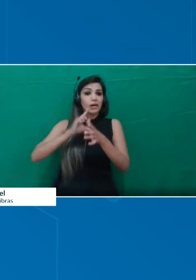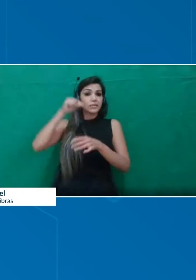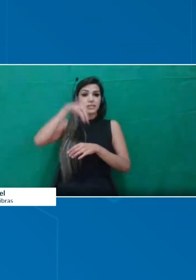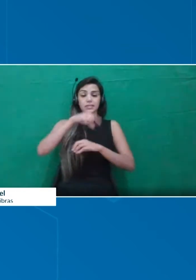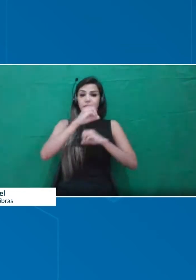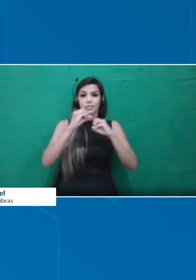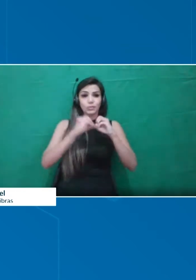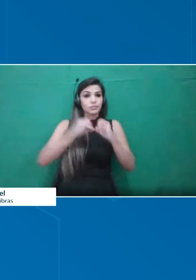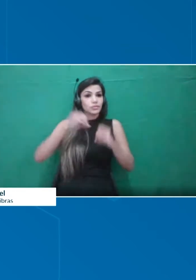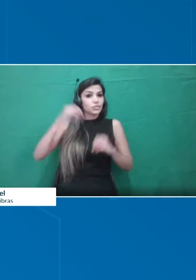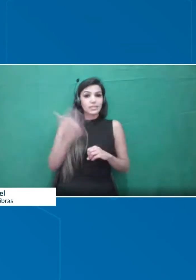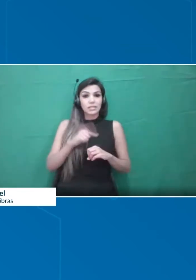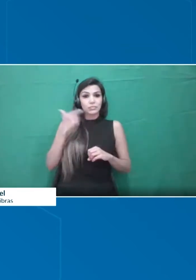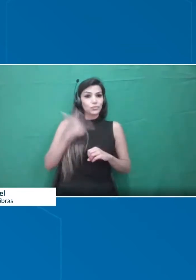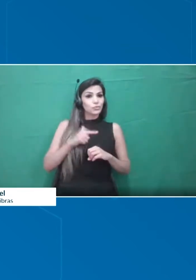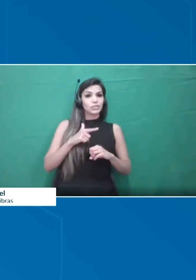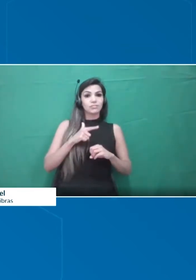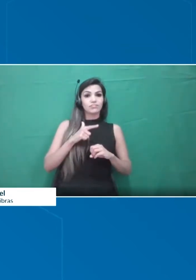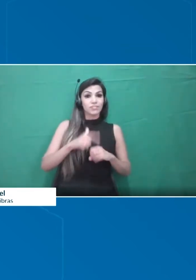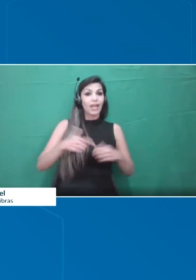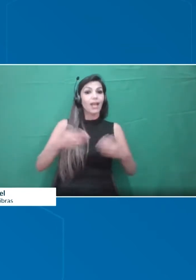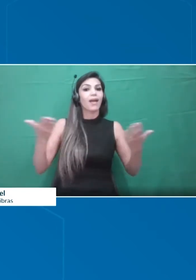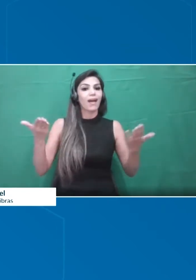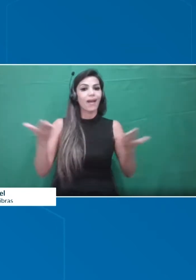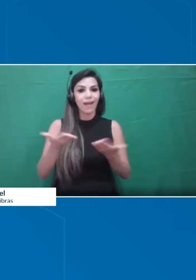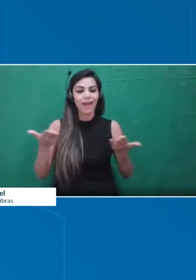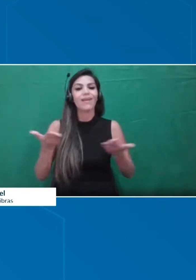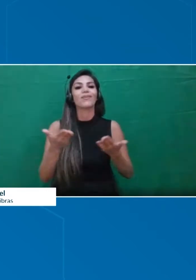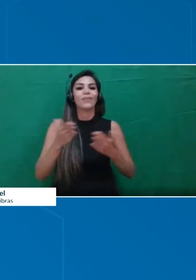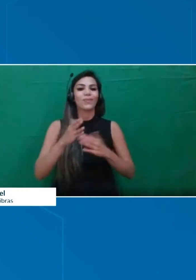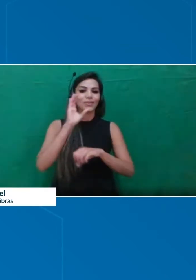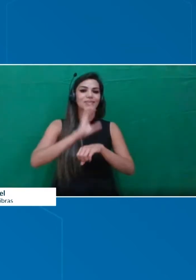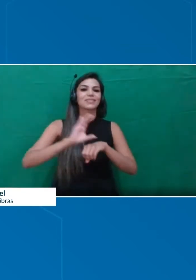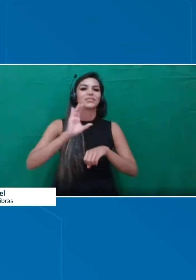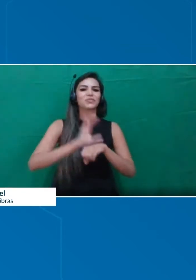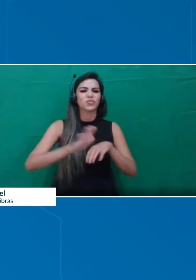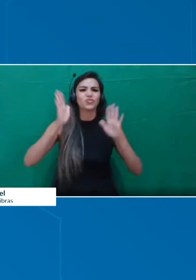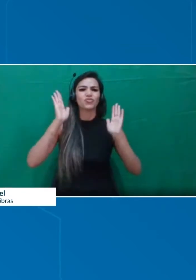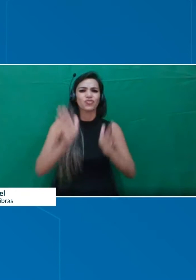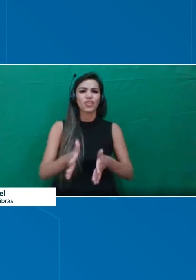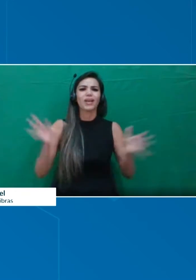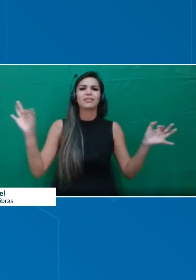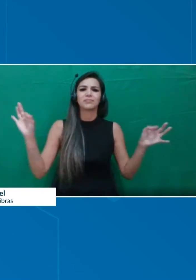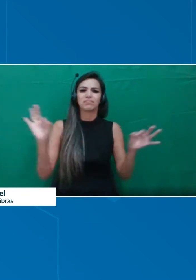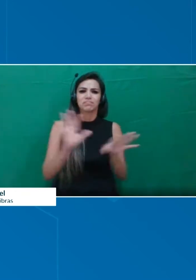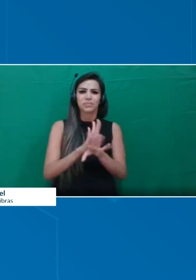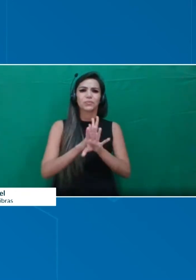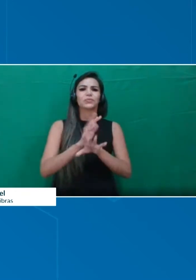até há pouco tempo atrás, né? E hoje esses cursos estão consolidados, são